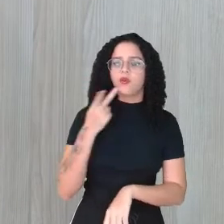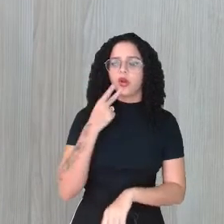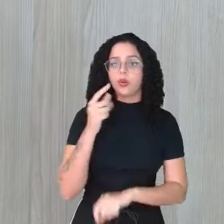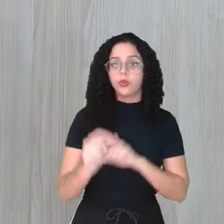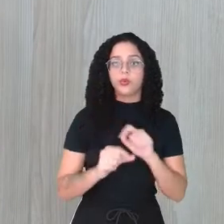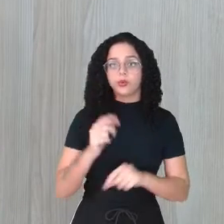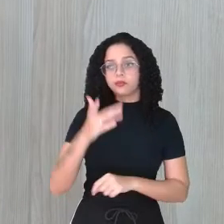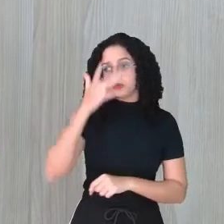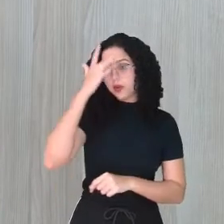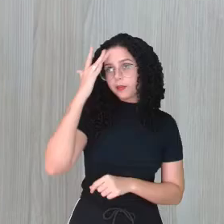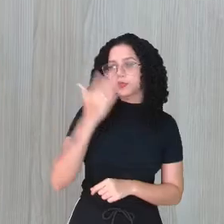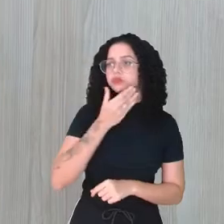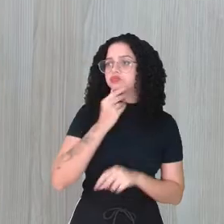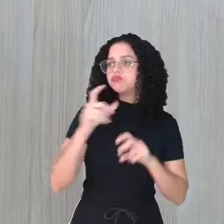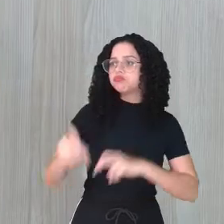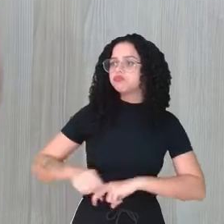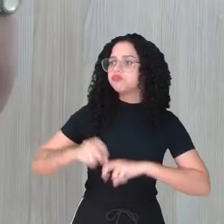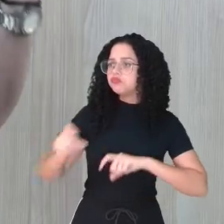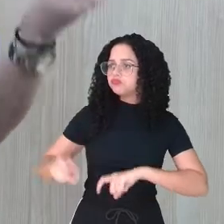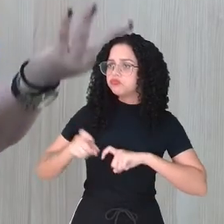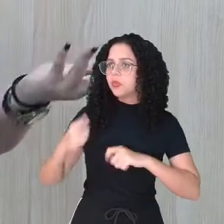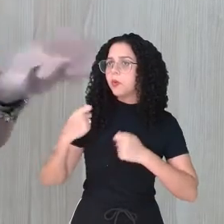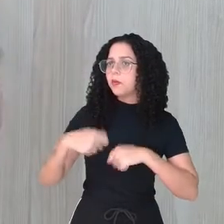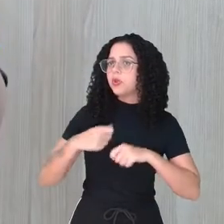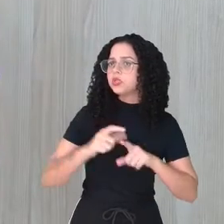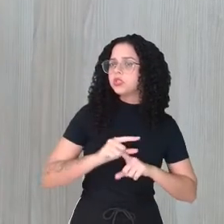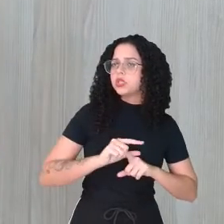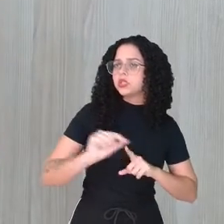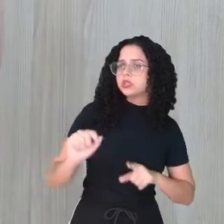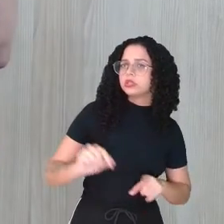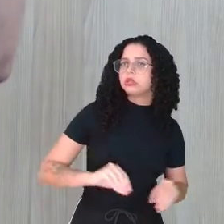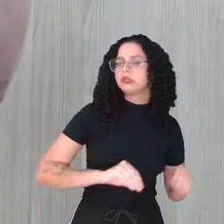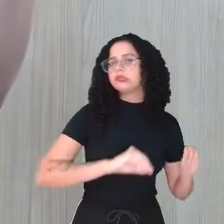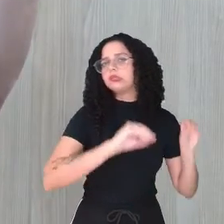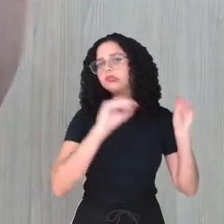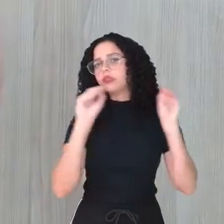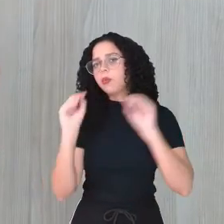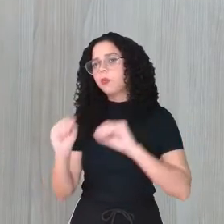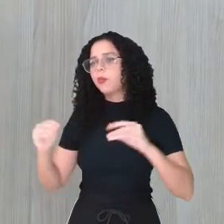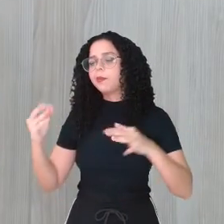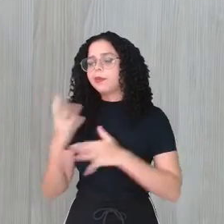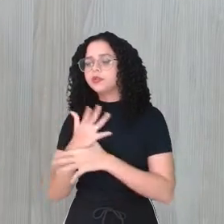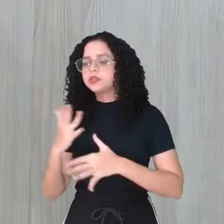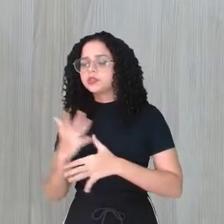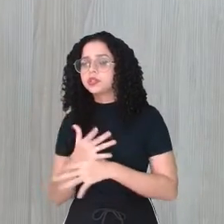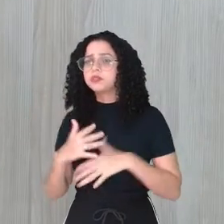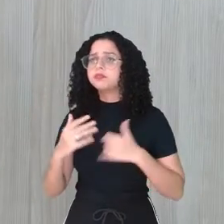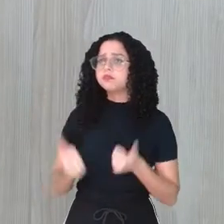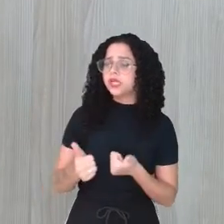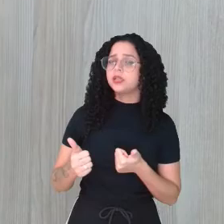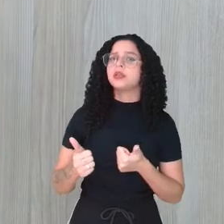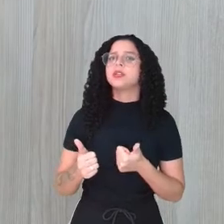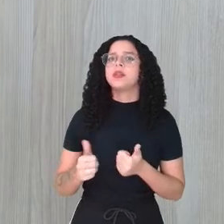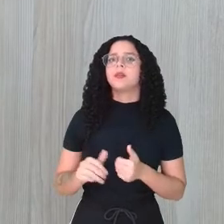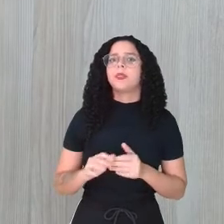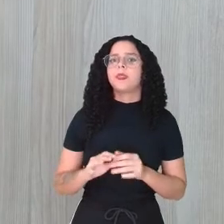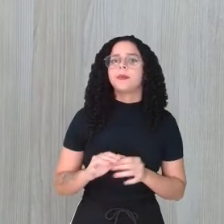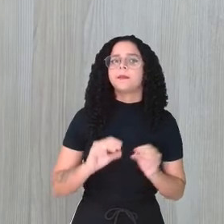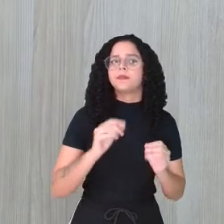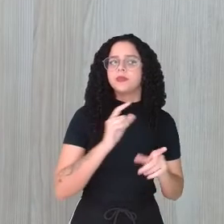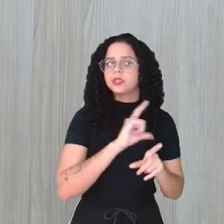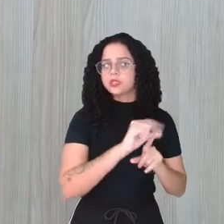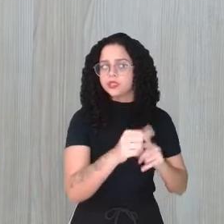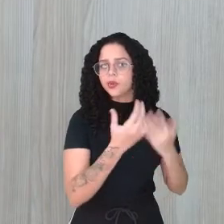o agricultor muitas vezes teve que sair das suas terras para poder ir para as cidades. Beleza. Saiu da